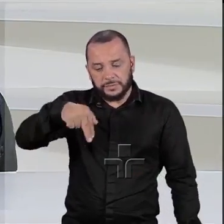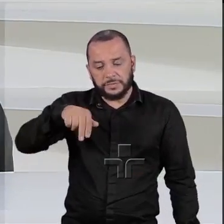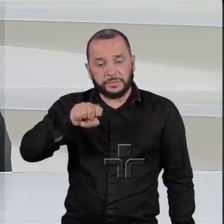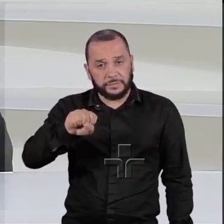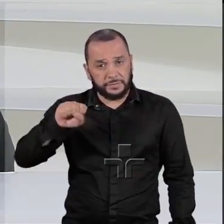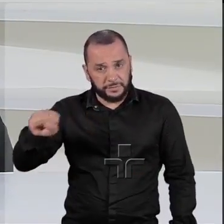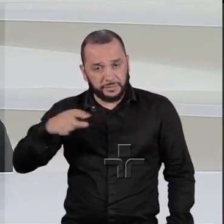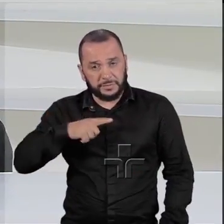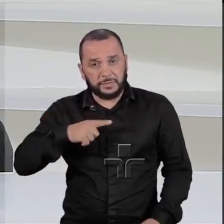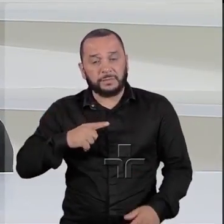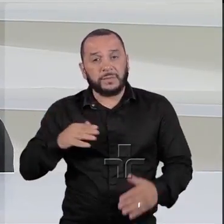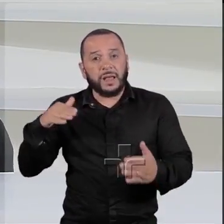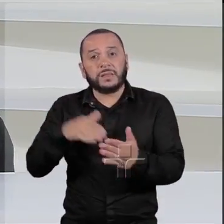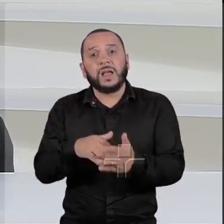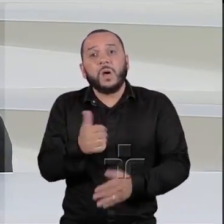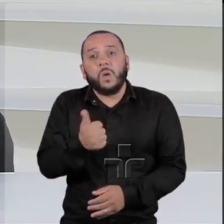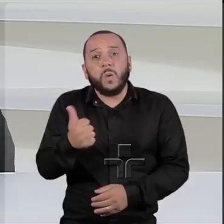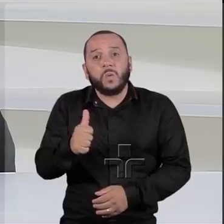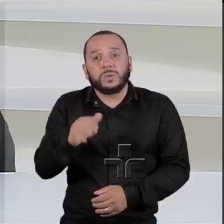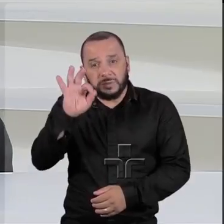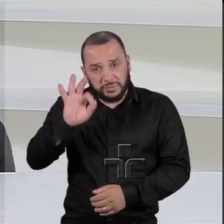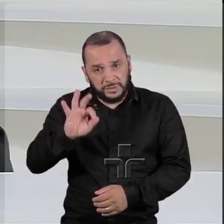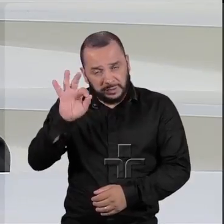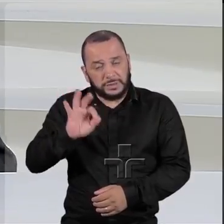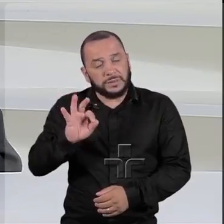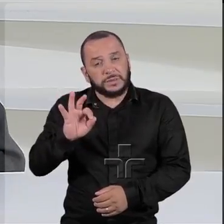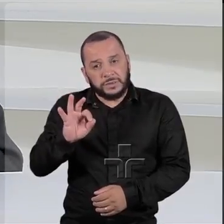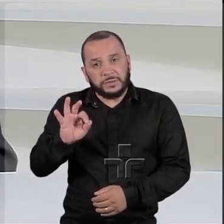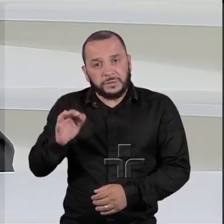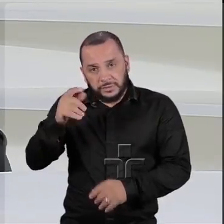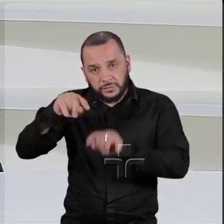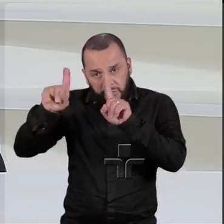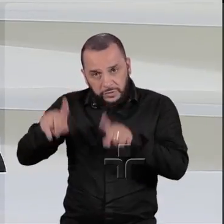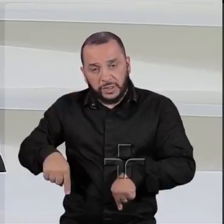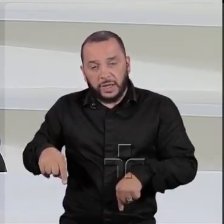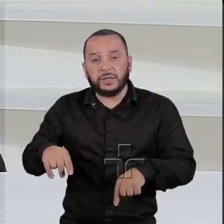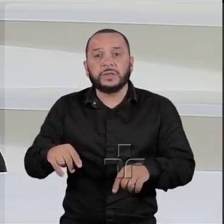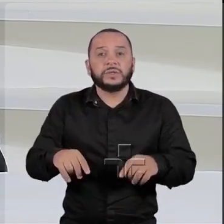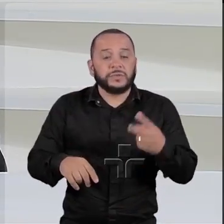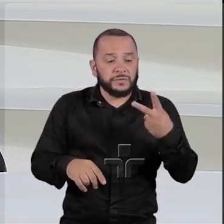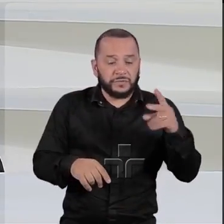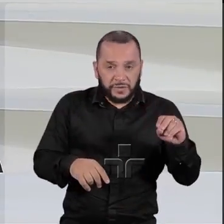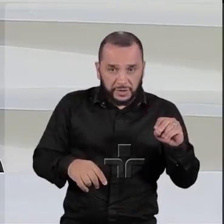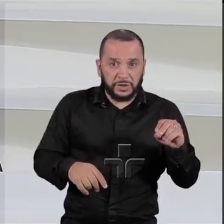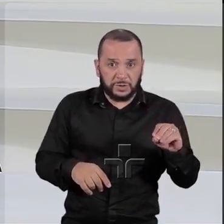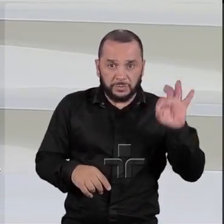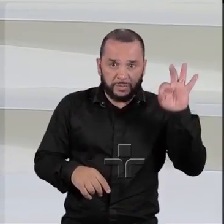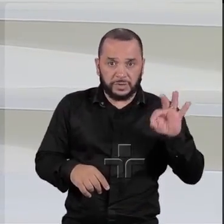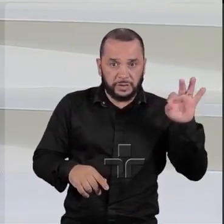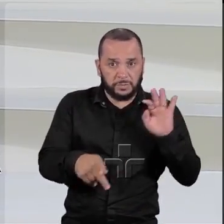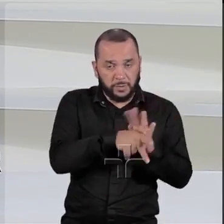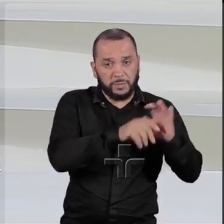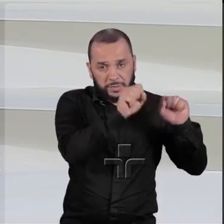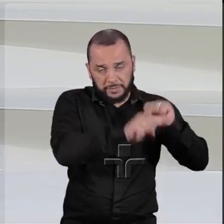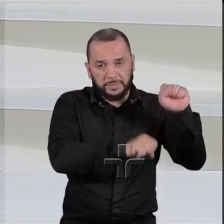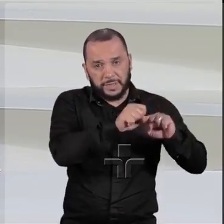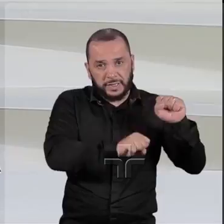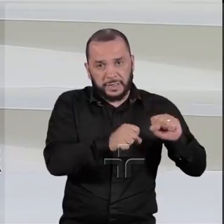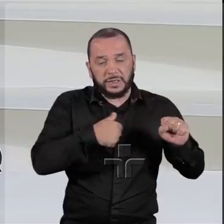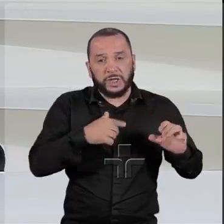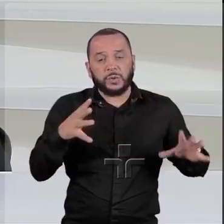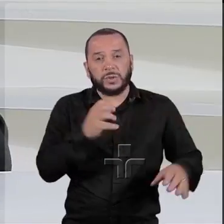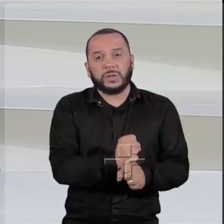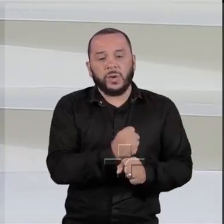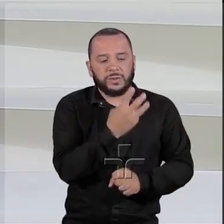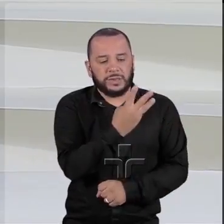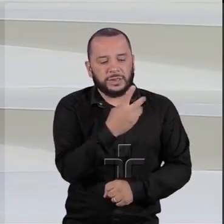trabalhador e 20% das empresas, 31%, para financiar a Previdência,